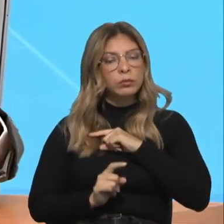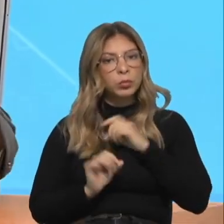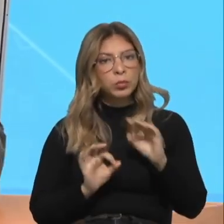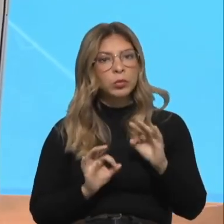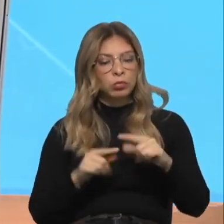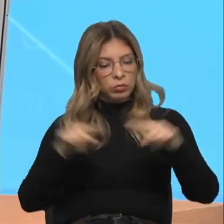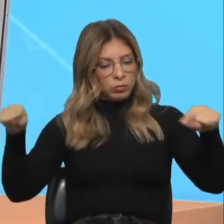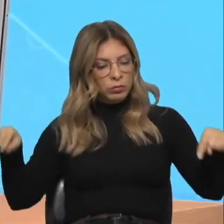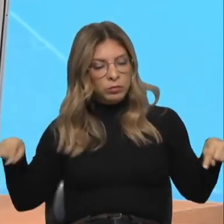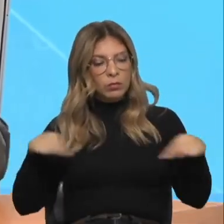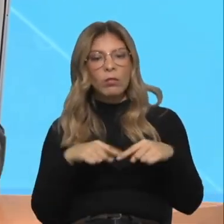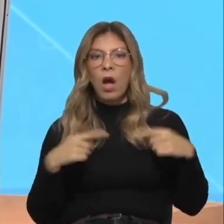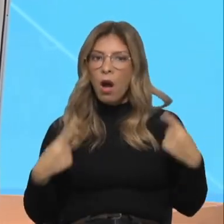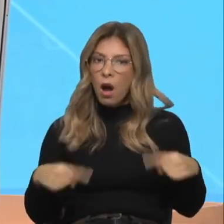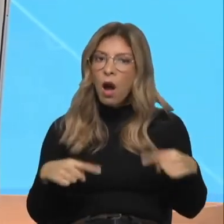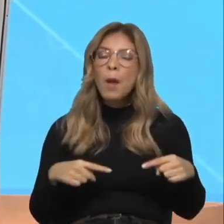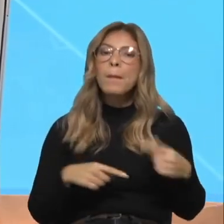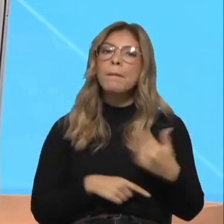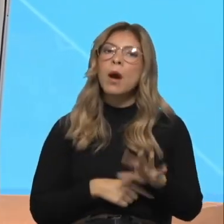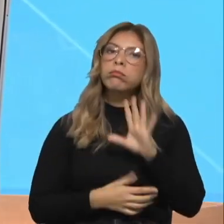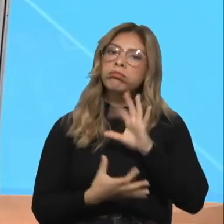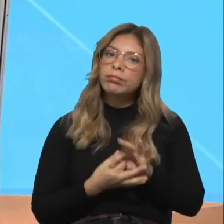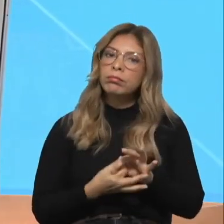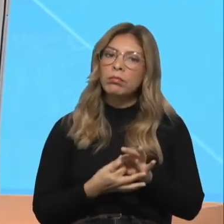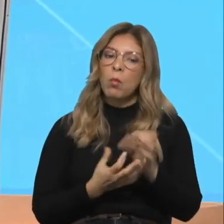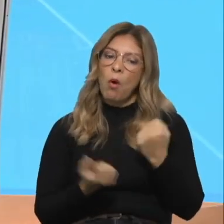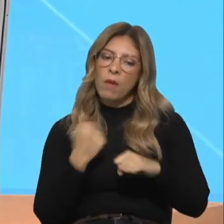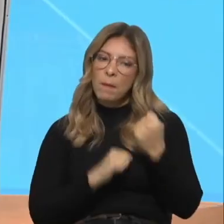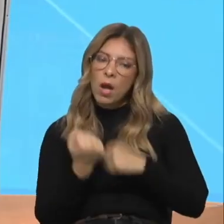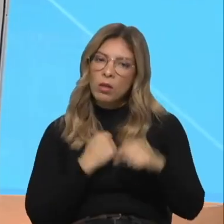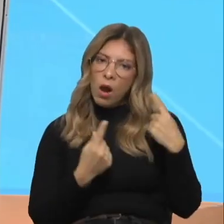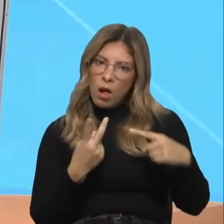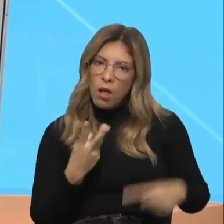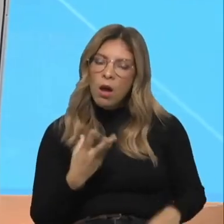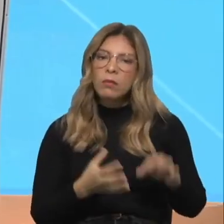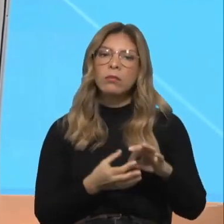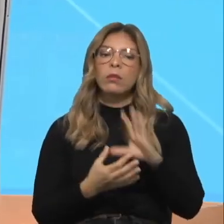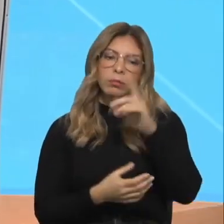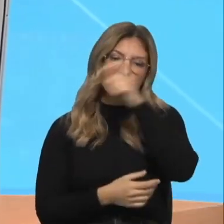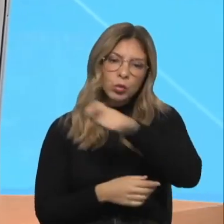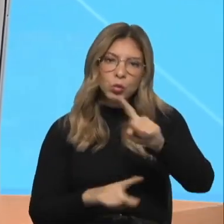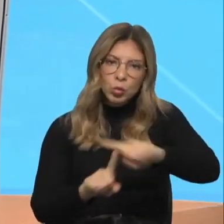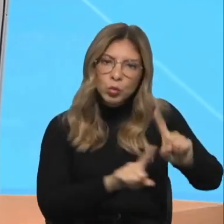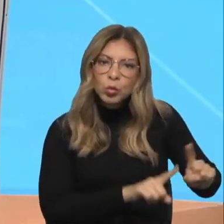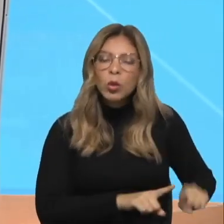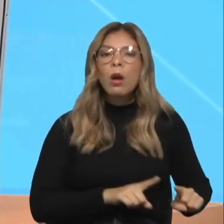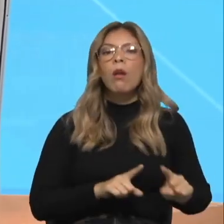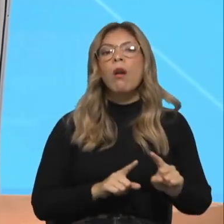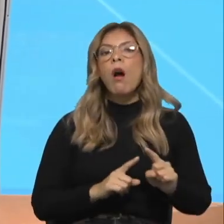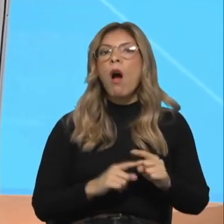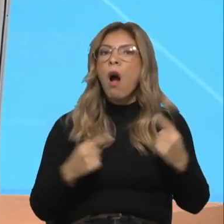espaço aberto, que possa ser percorrido por múltiplas dinâmicas, por múltiplos intervenientes, por múltiplos